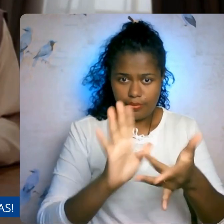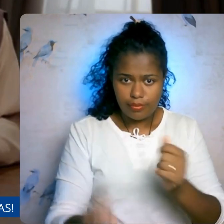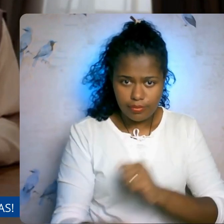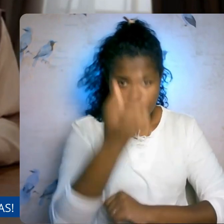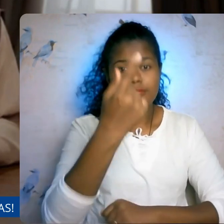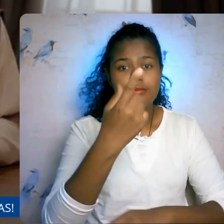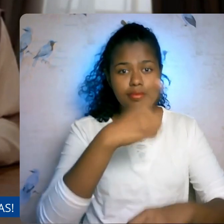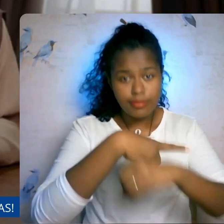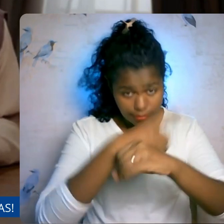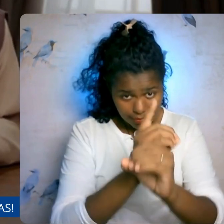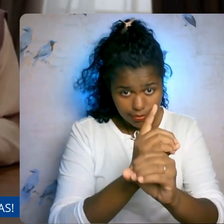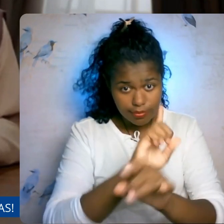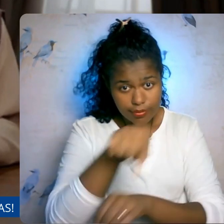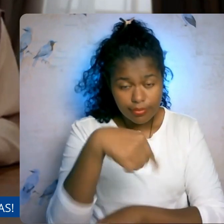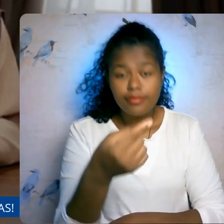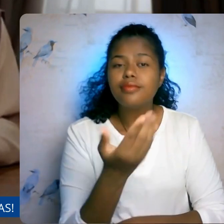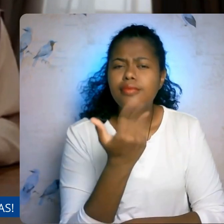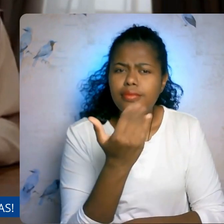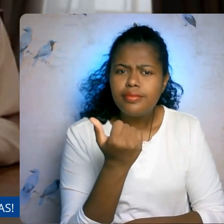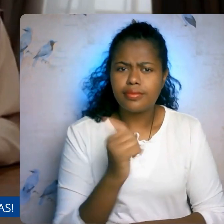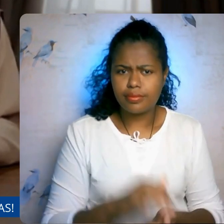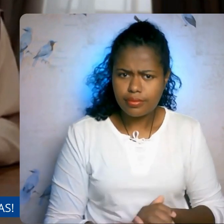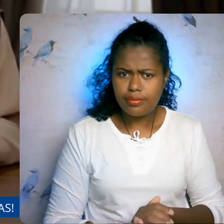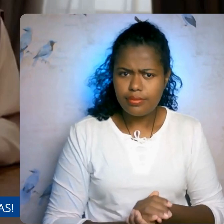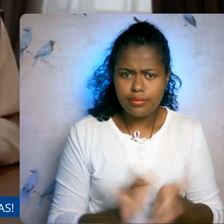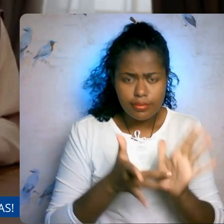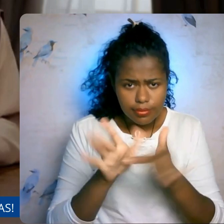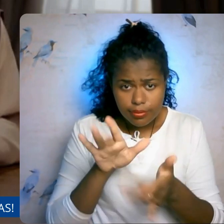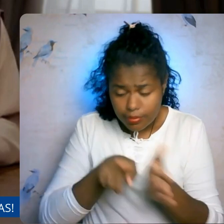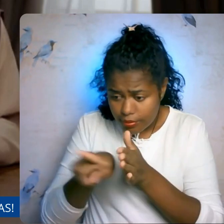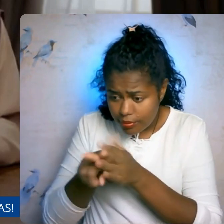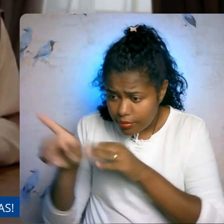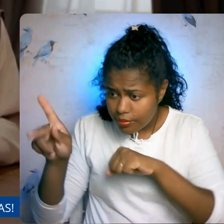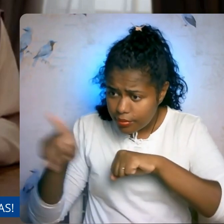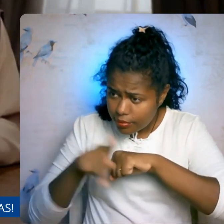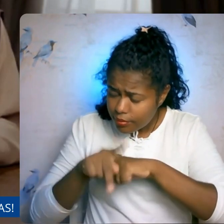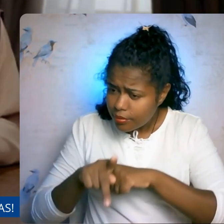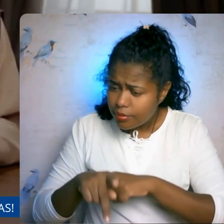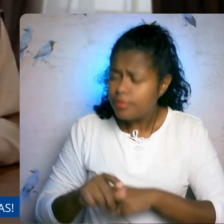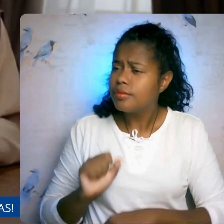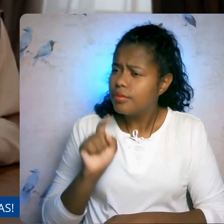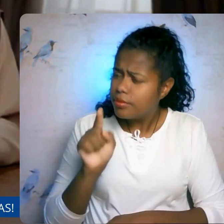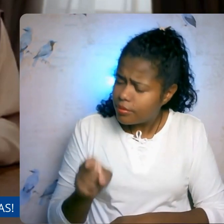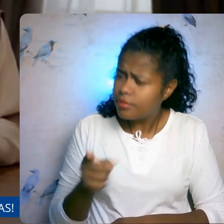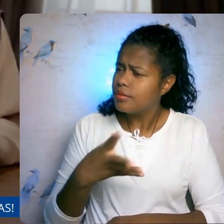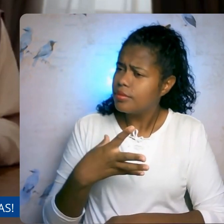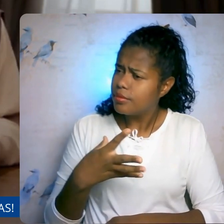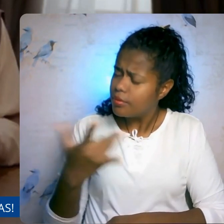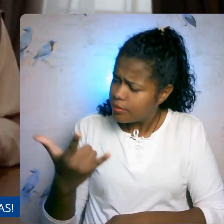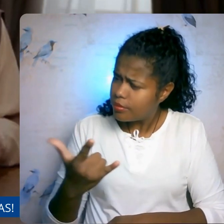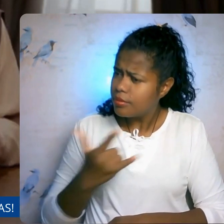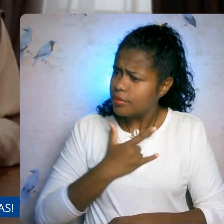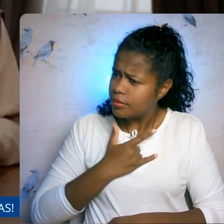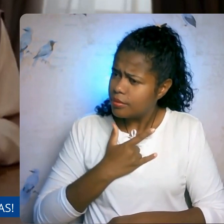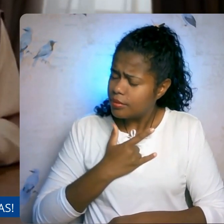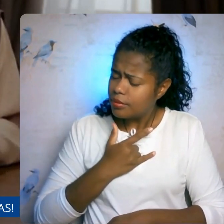Jesus manifestou-se a seus discípulos. Depois de comerem, perguntou a Simão Pedro: Simão, filho de João, tu